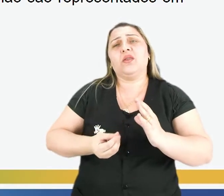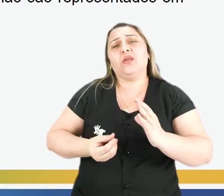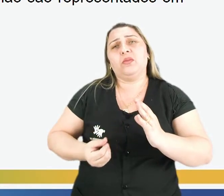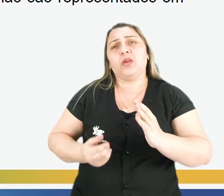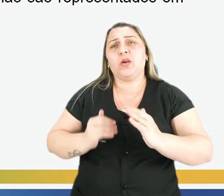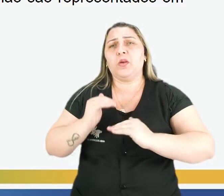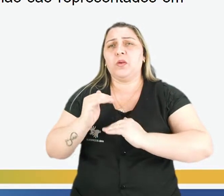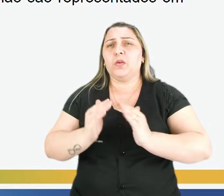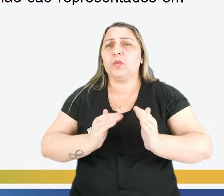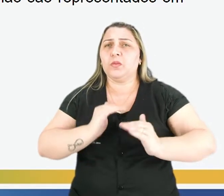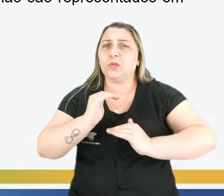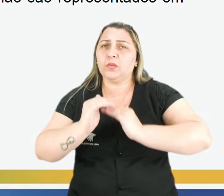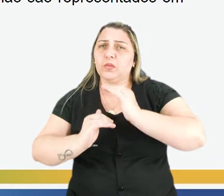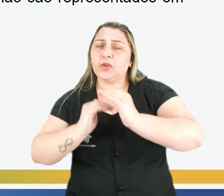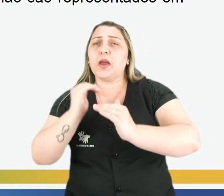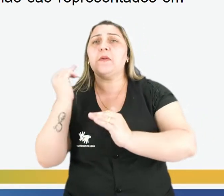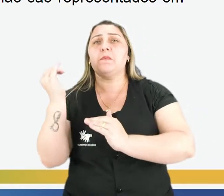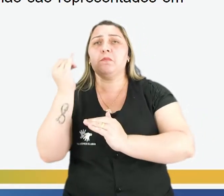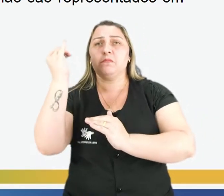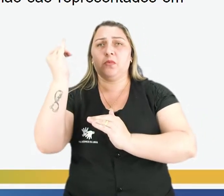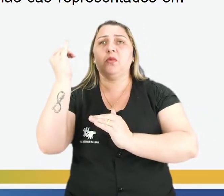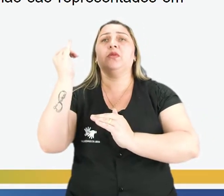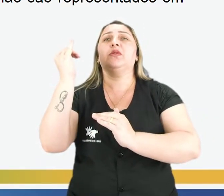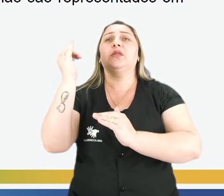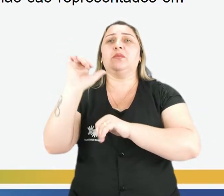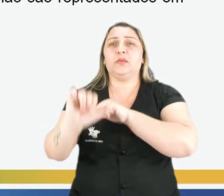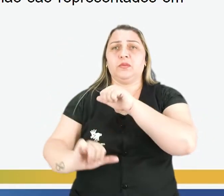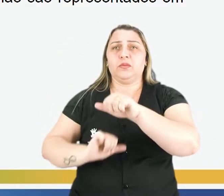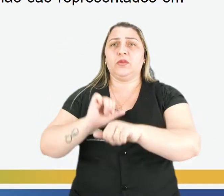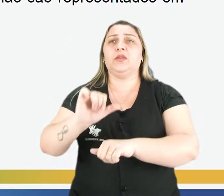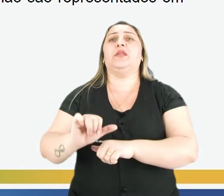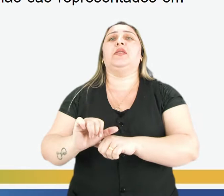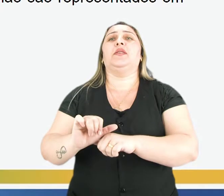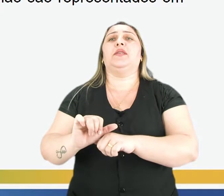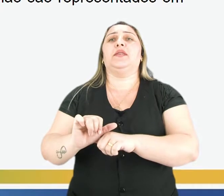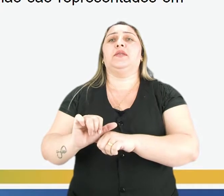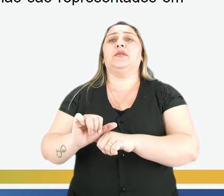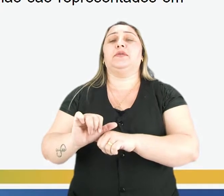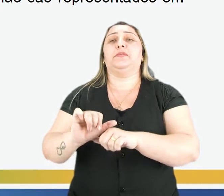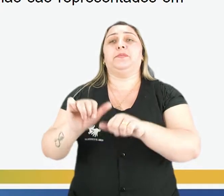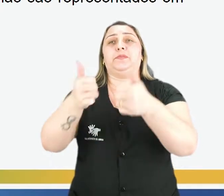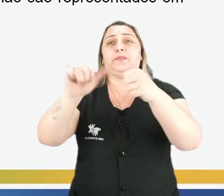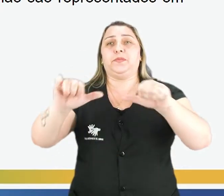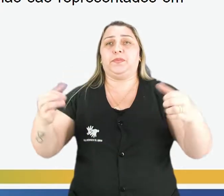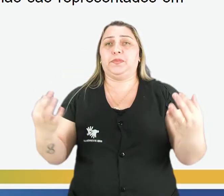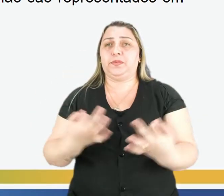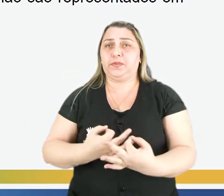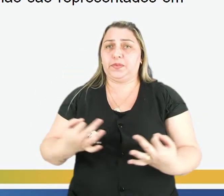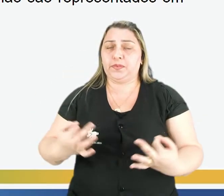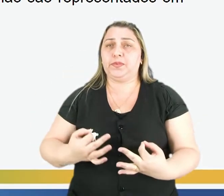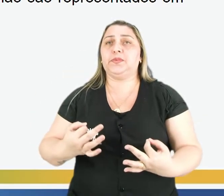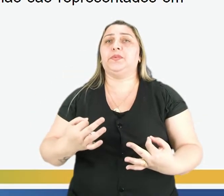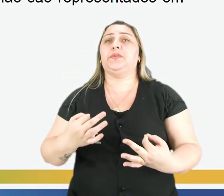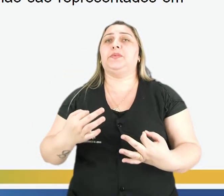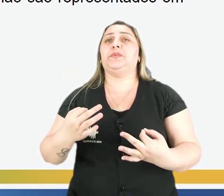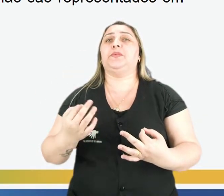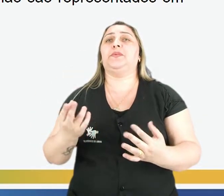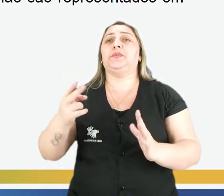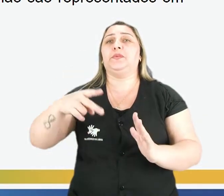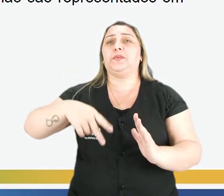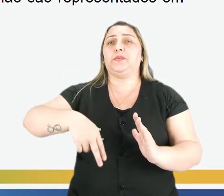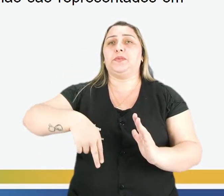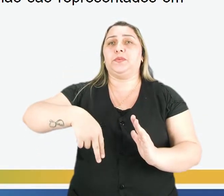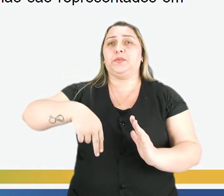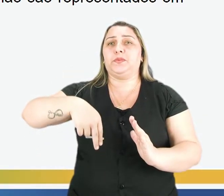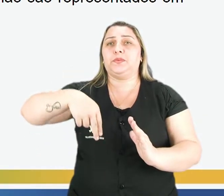um processo essencial para a reciclagem da matéria orgânica, como nós já vimos. Nesse processo, os nutrientes